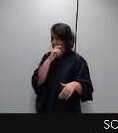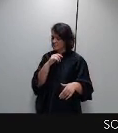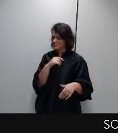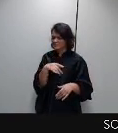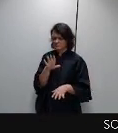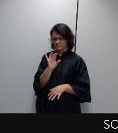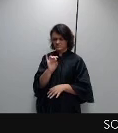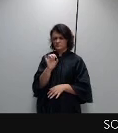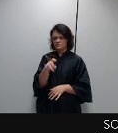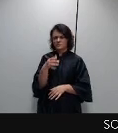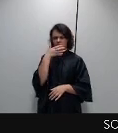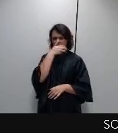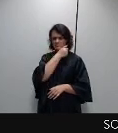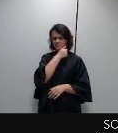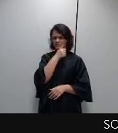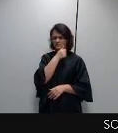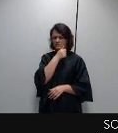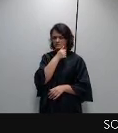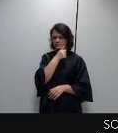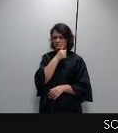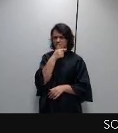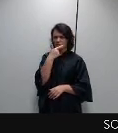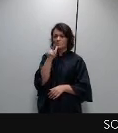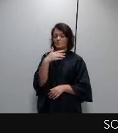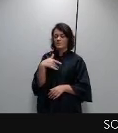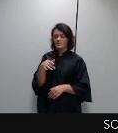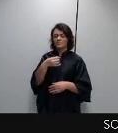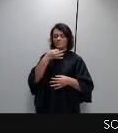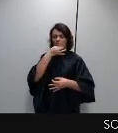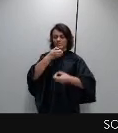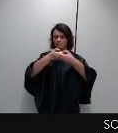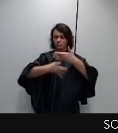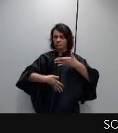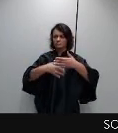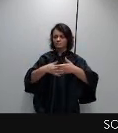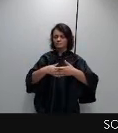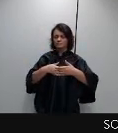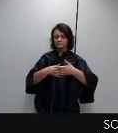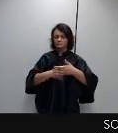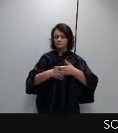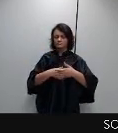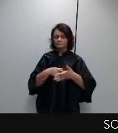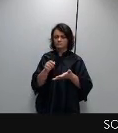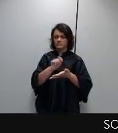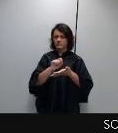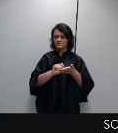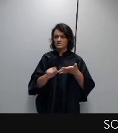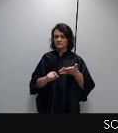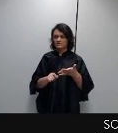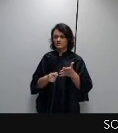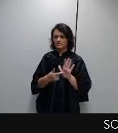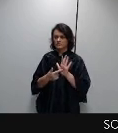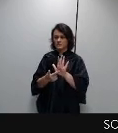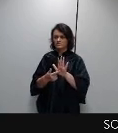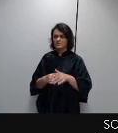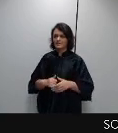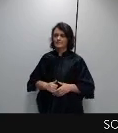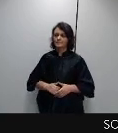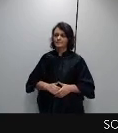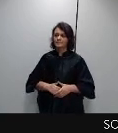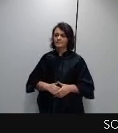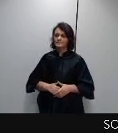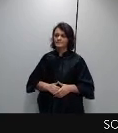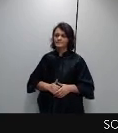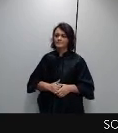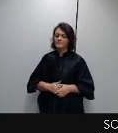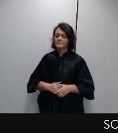resgatar aqui o meu meu comentário o trazer aqui um pouquinho mais pra perto do